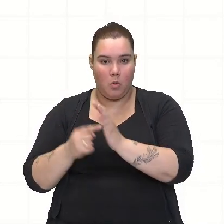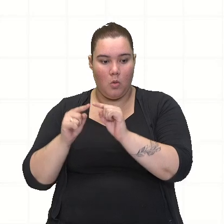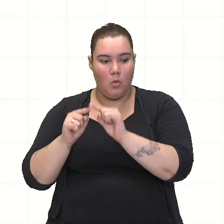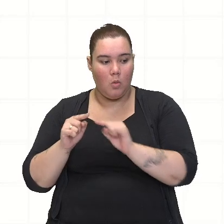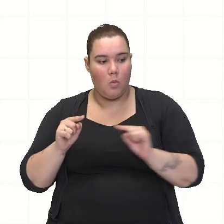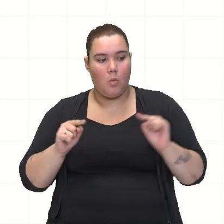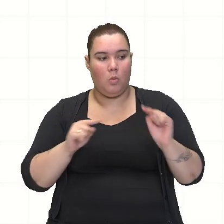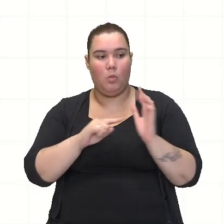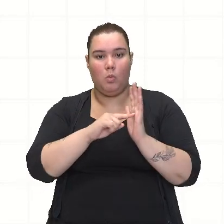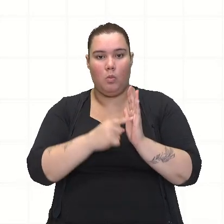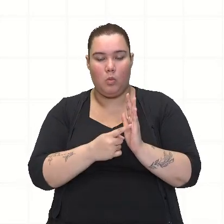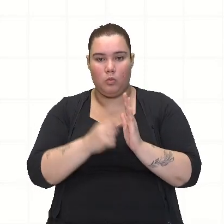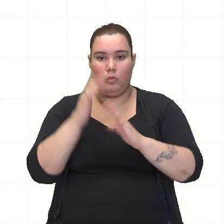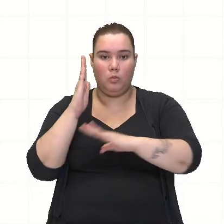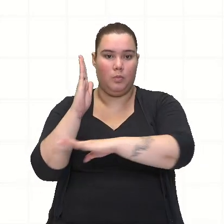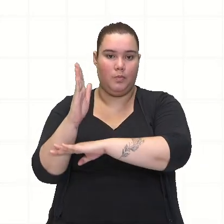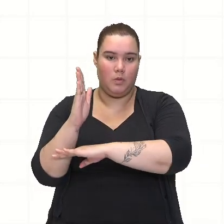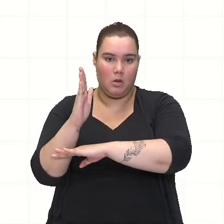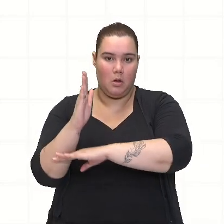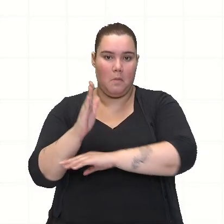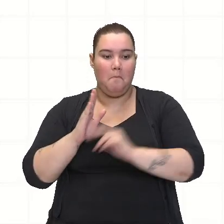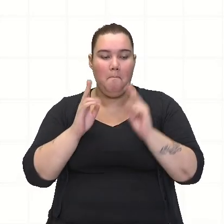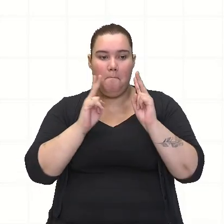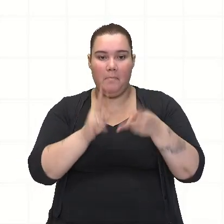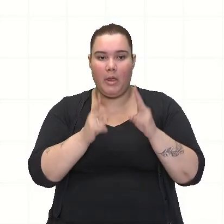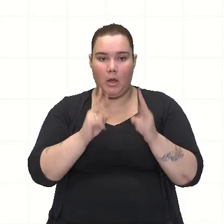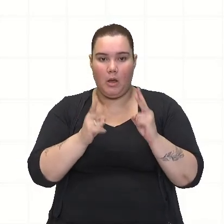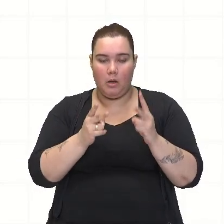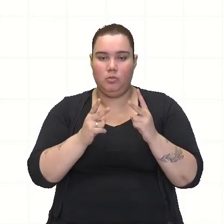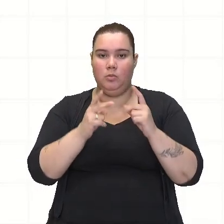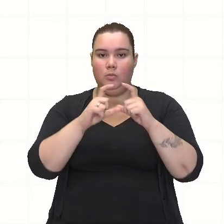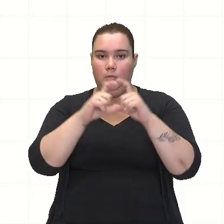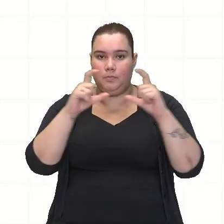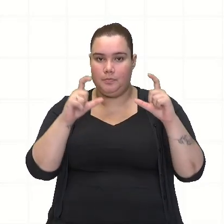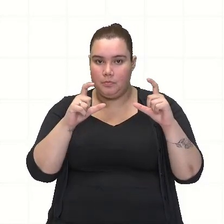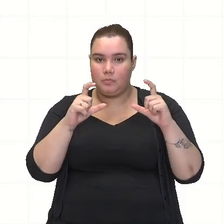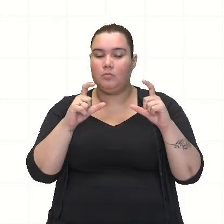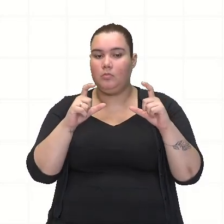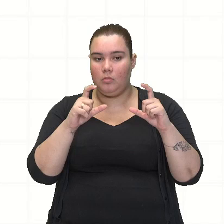no plano, mantendo sua forma,